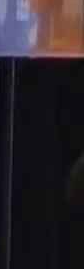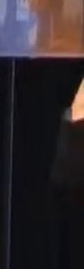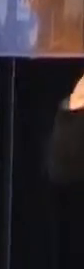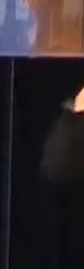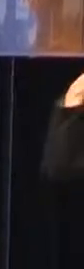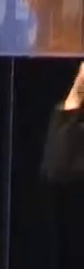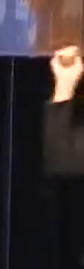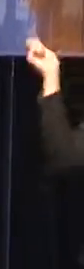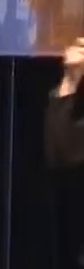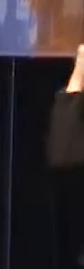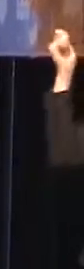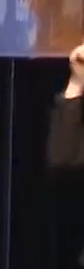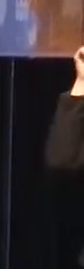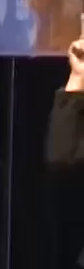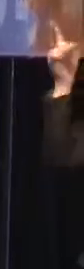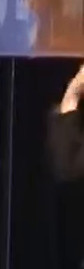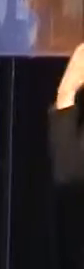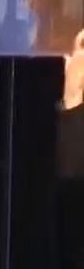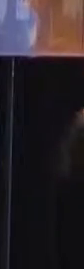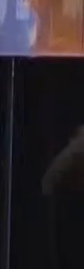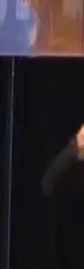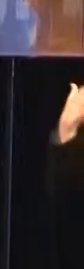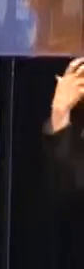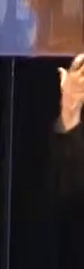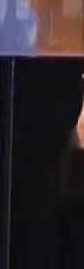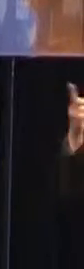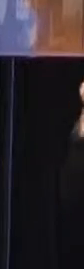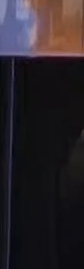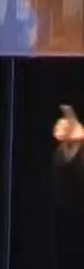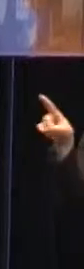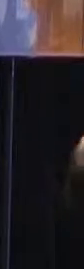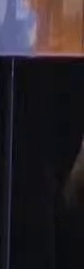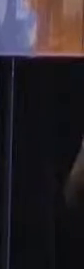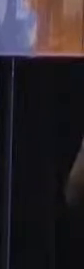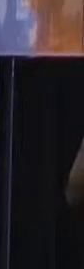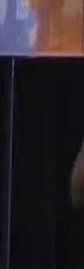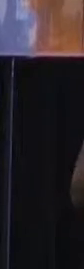Porto Alegre, cantando o hino nacional.